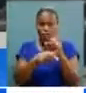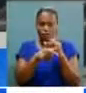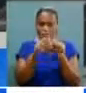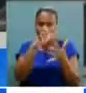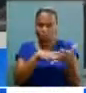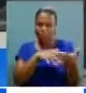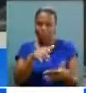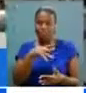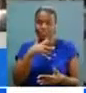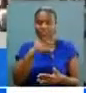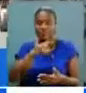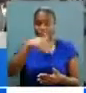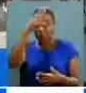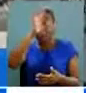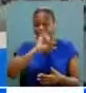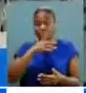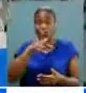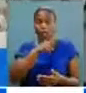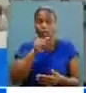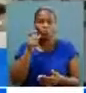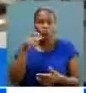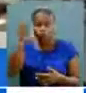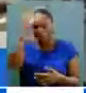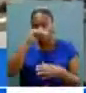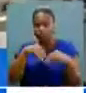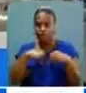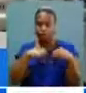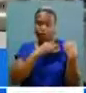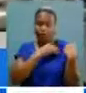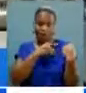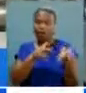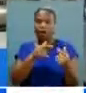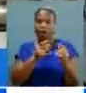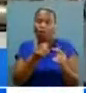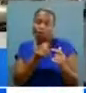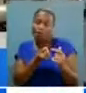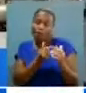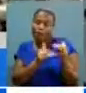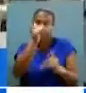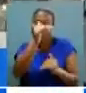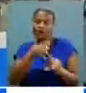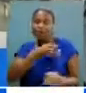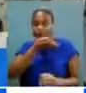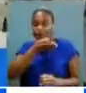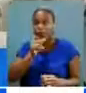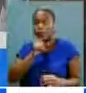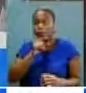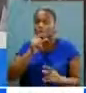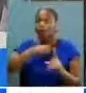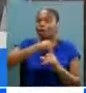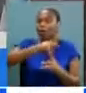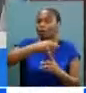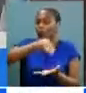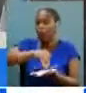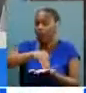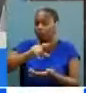ministro sublinha que um dos compromissos assumidos pelo governo é o aumento dos rendimentos disponíveis das famílias eo combate à